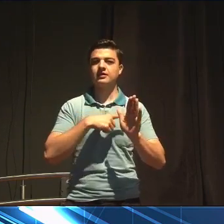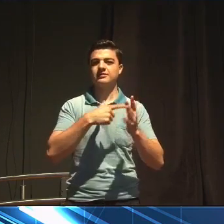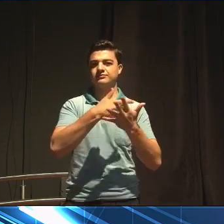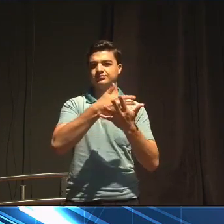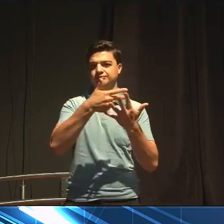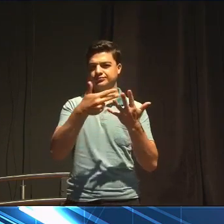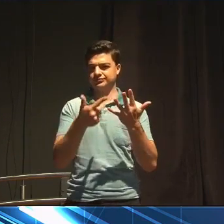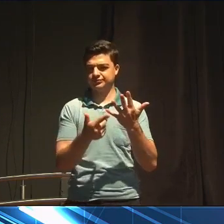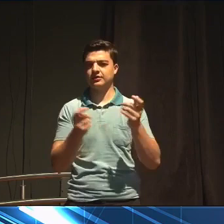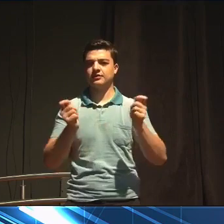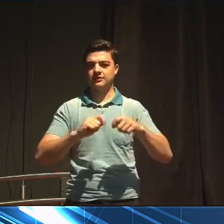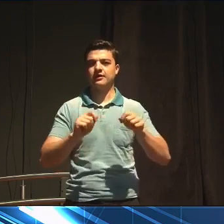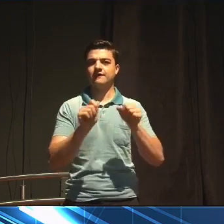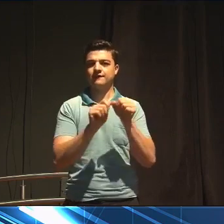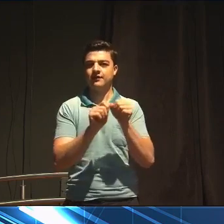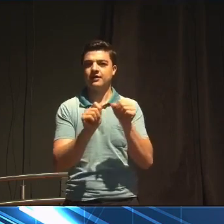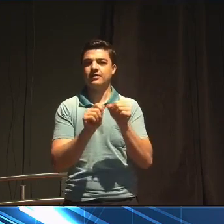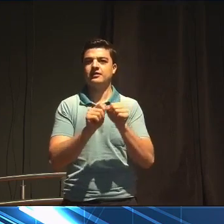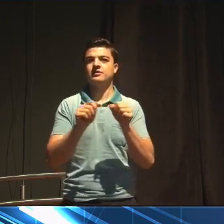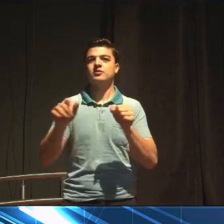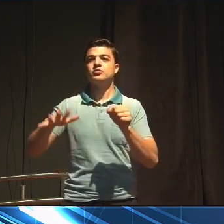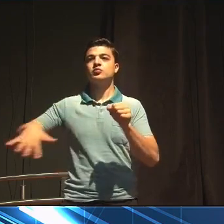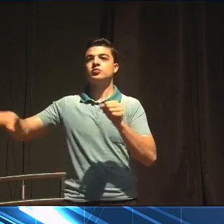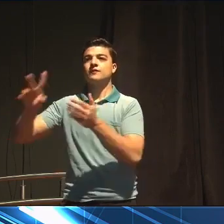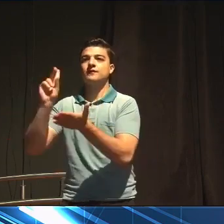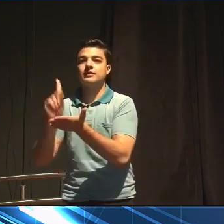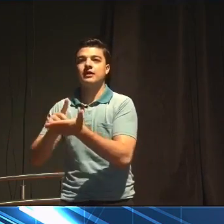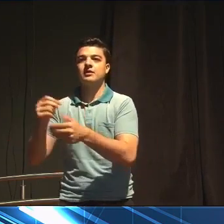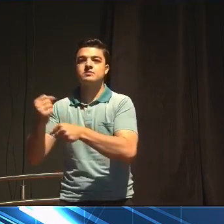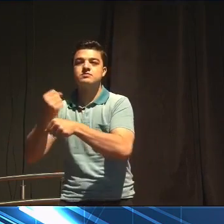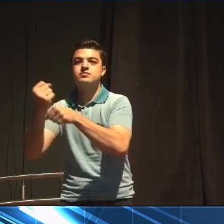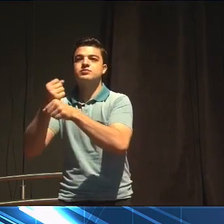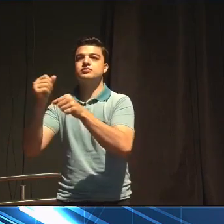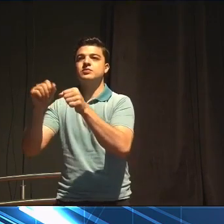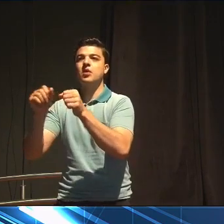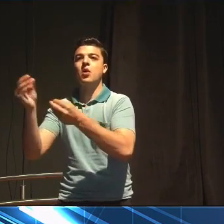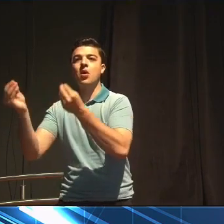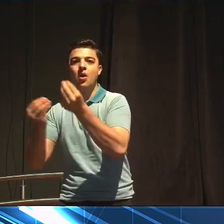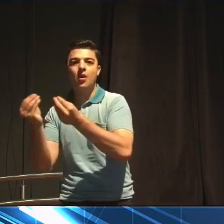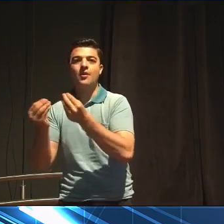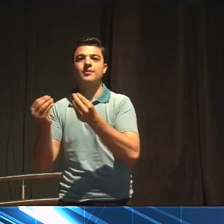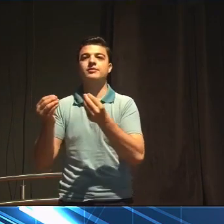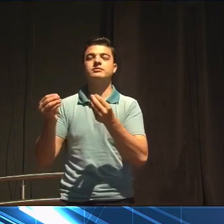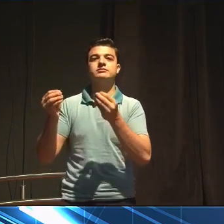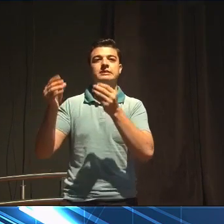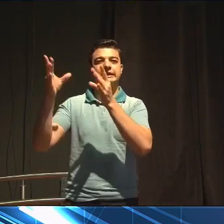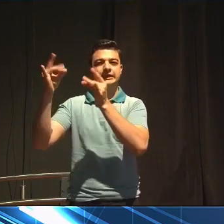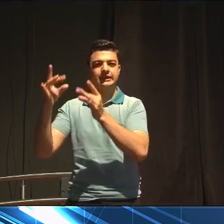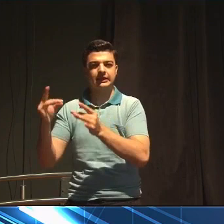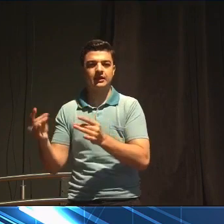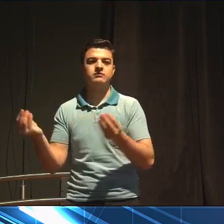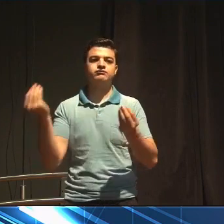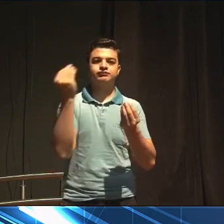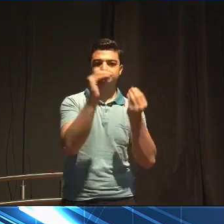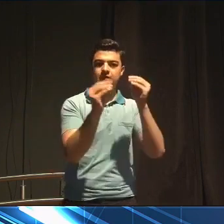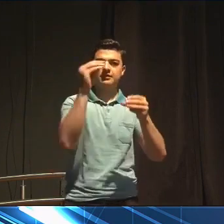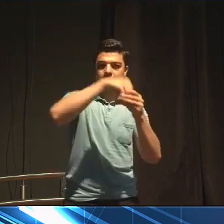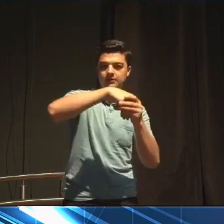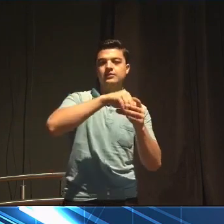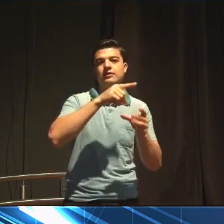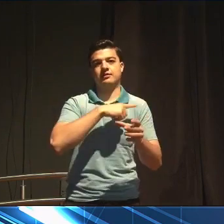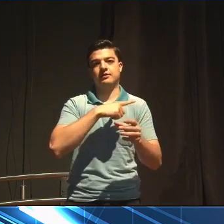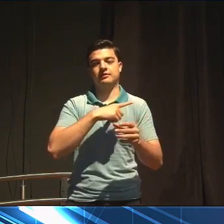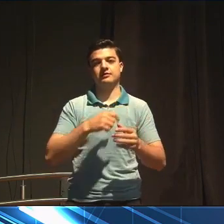desenvolver toda essa integração, além de permitir desenvolvimento de conectores para aplicações já existentes. E é muito